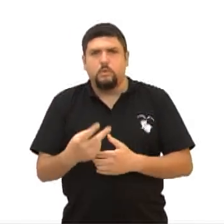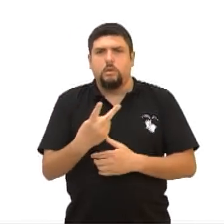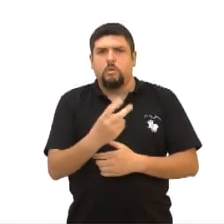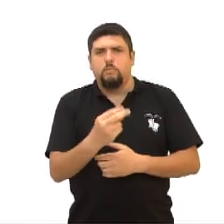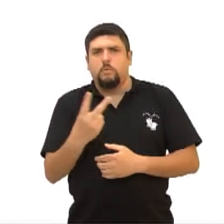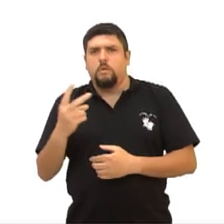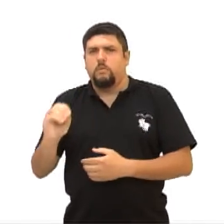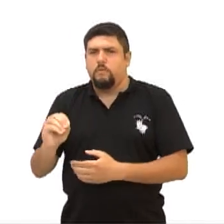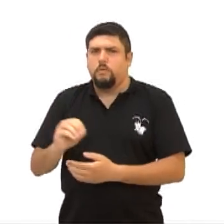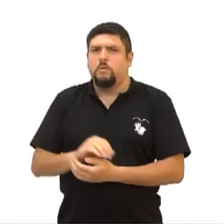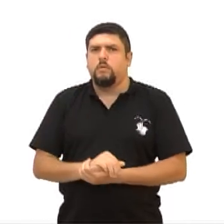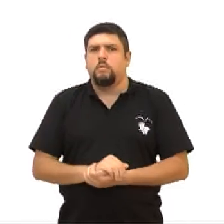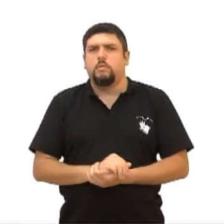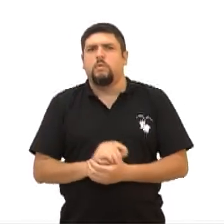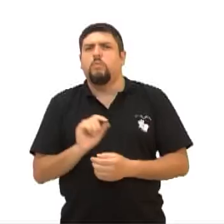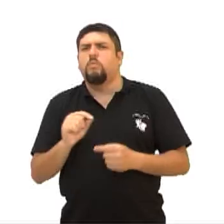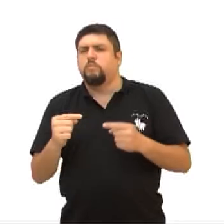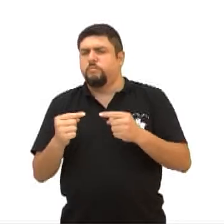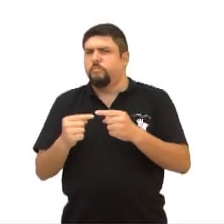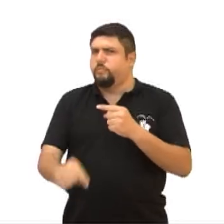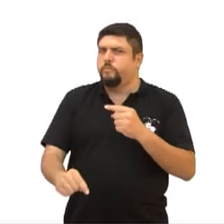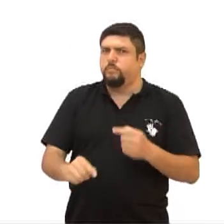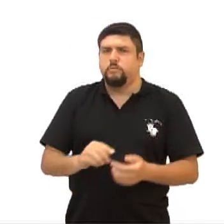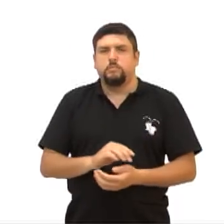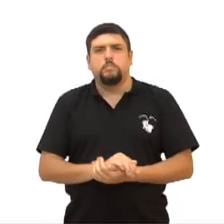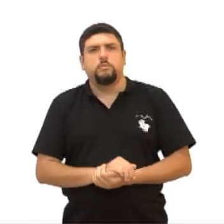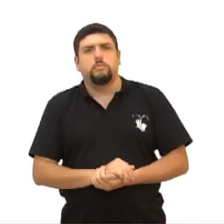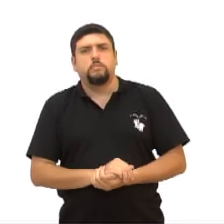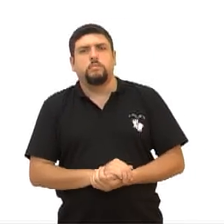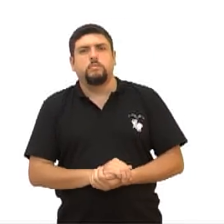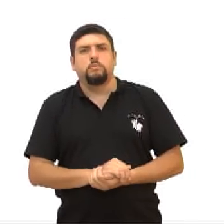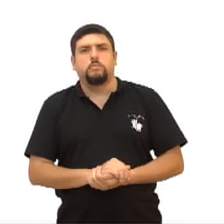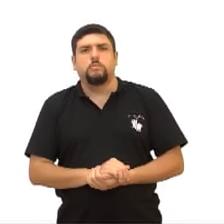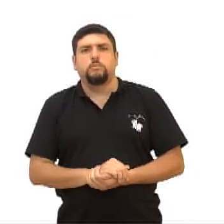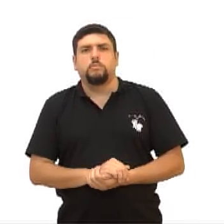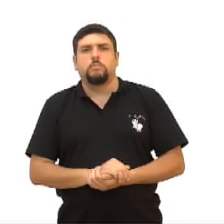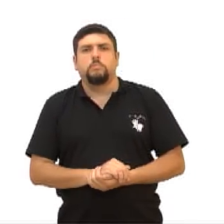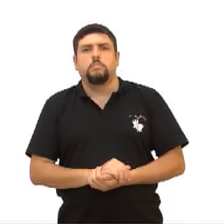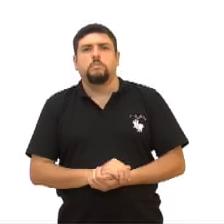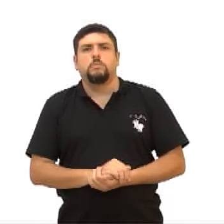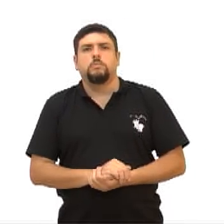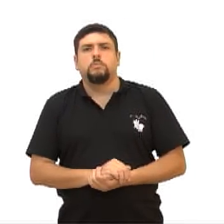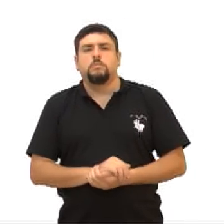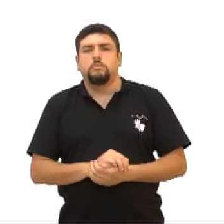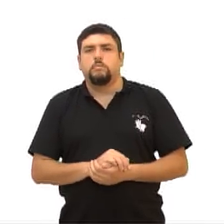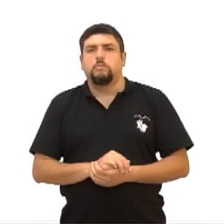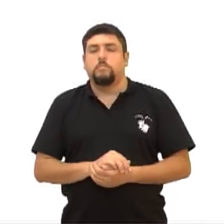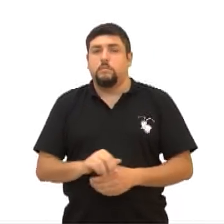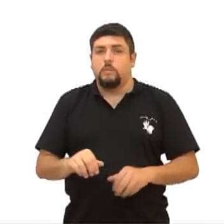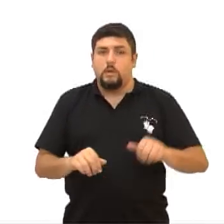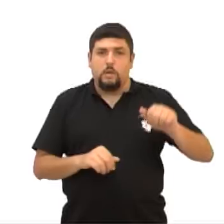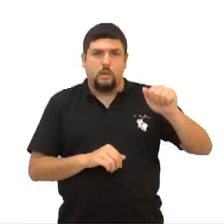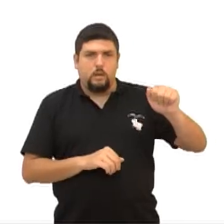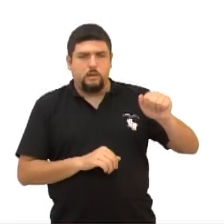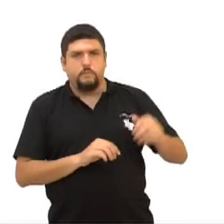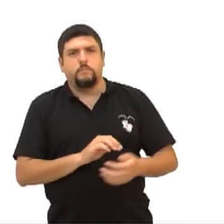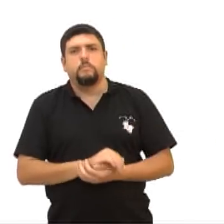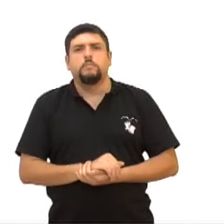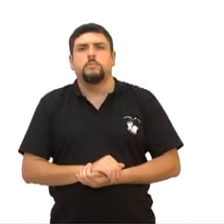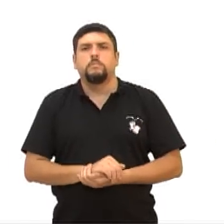Que é que não condiz com 2020. Letra A. A água deve ser